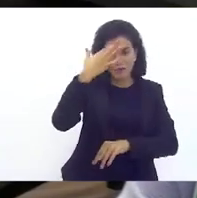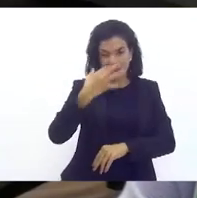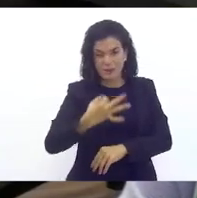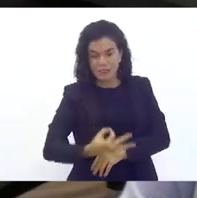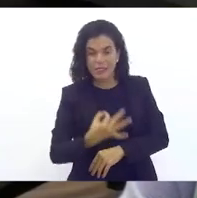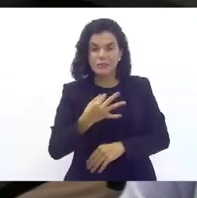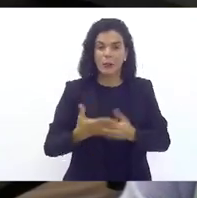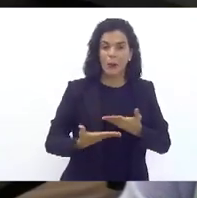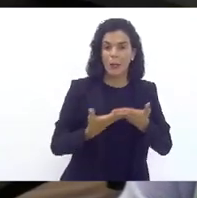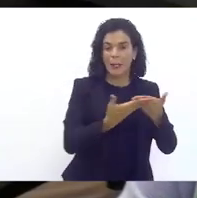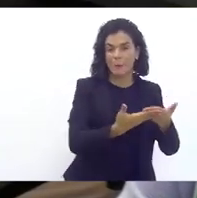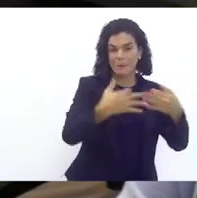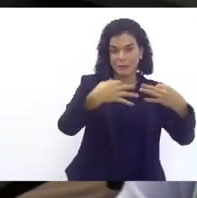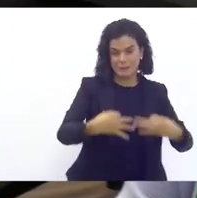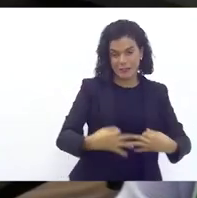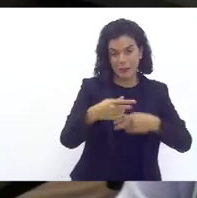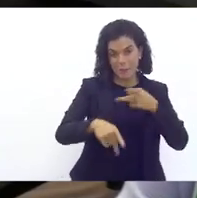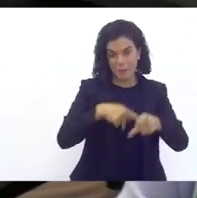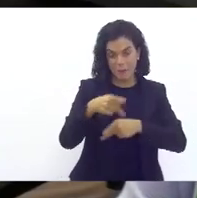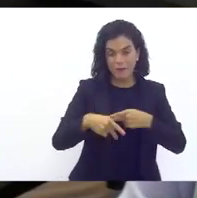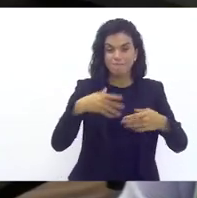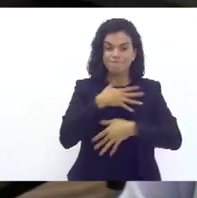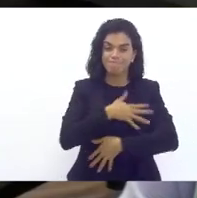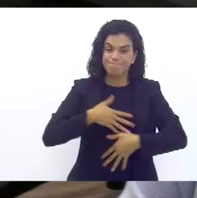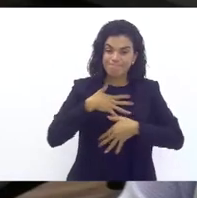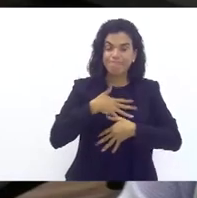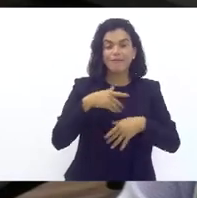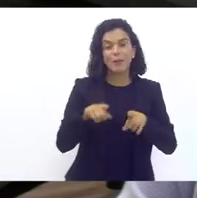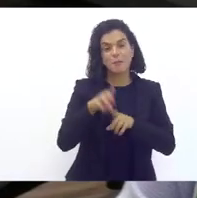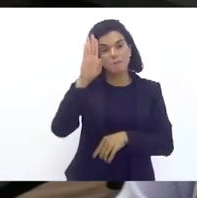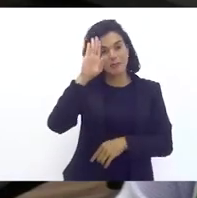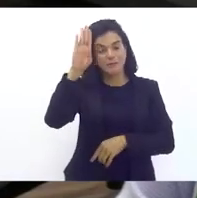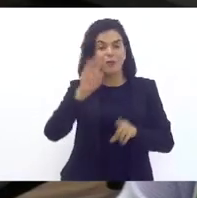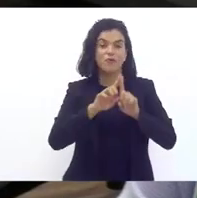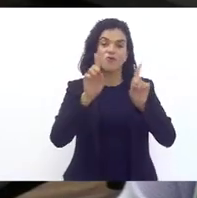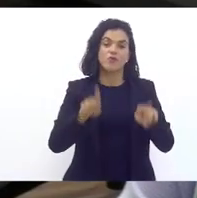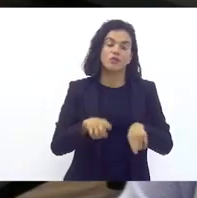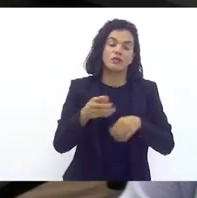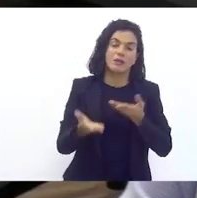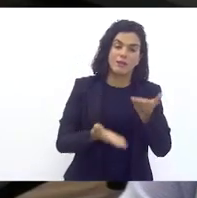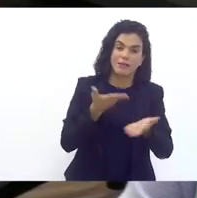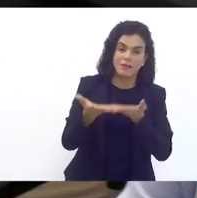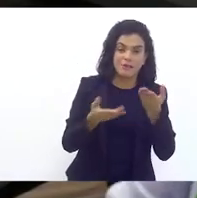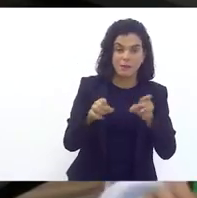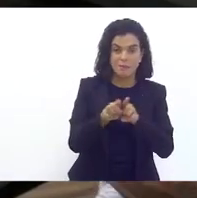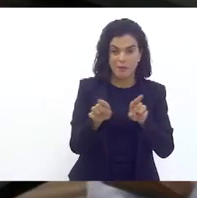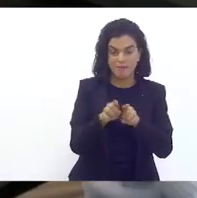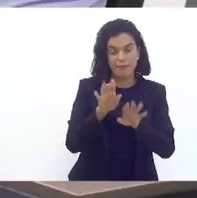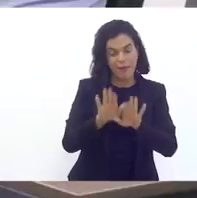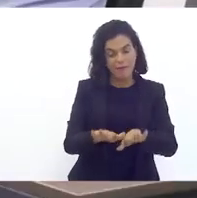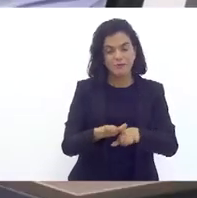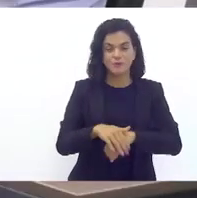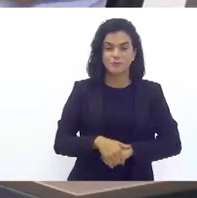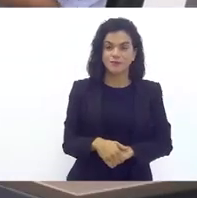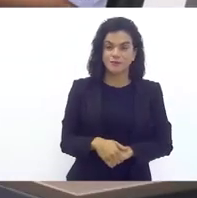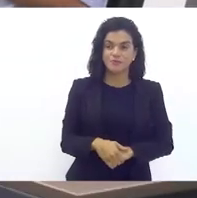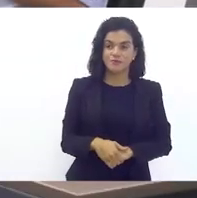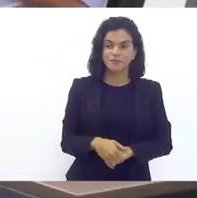com encaminhamentos para que a população seja atendida e, principalmente, esses trabalhadores sejam atendidos. É isso.